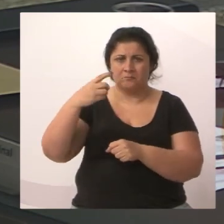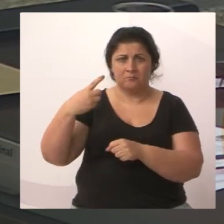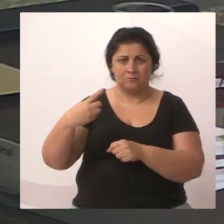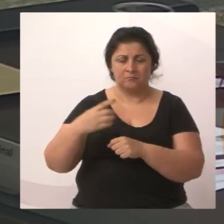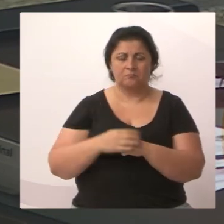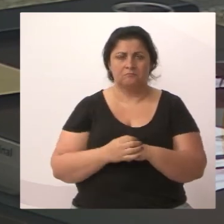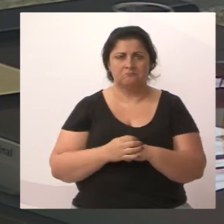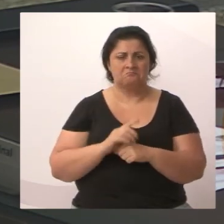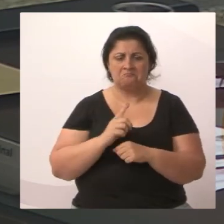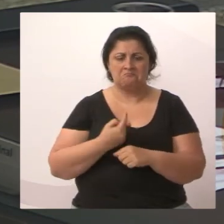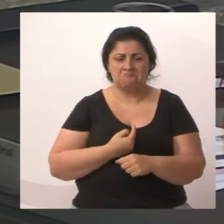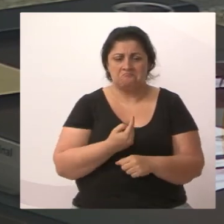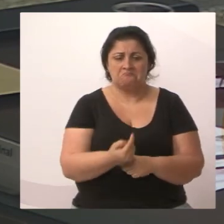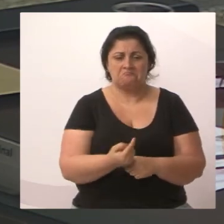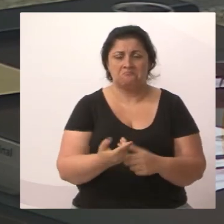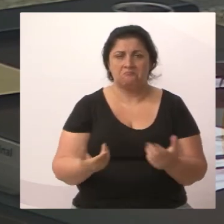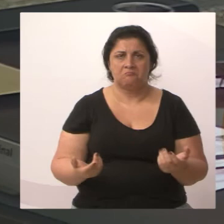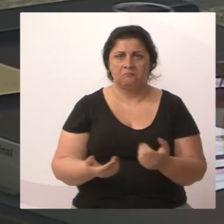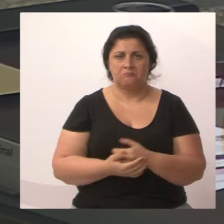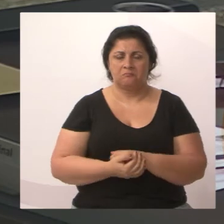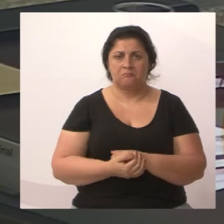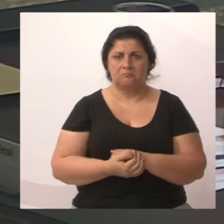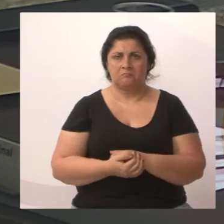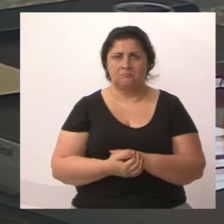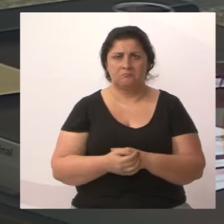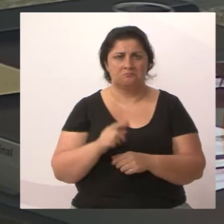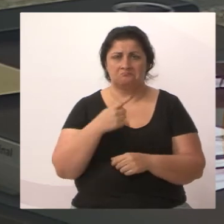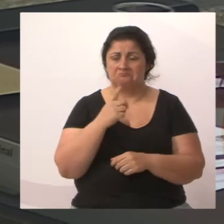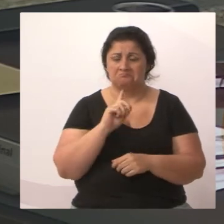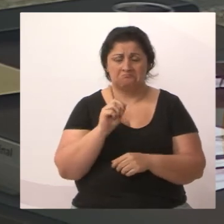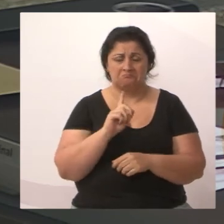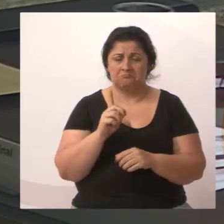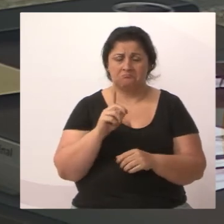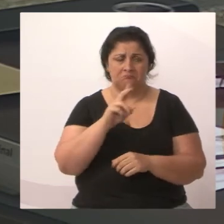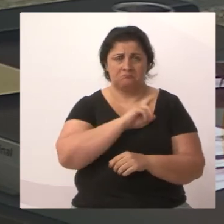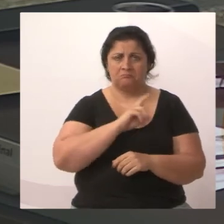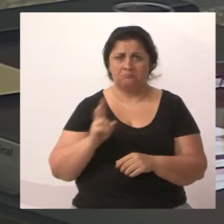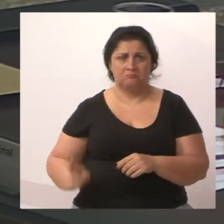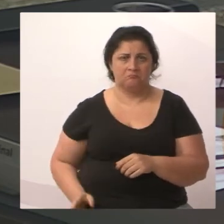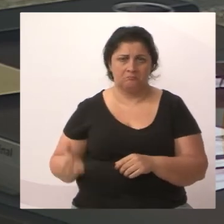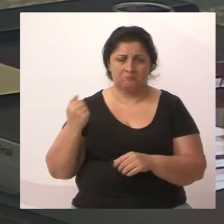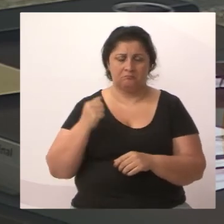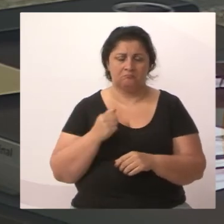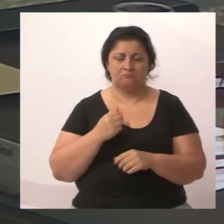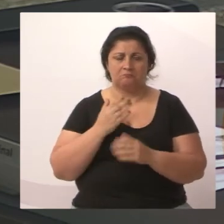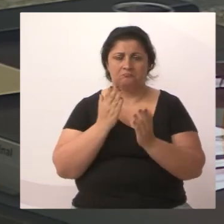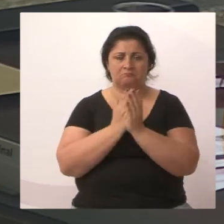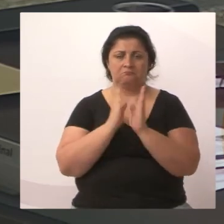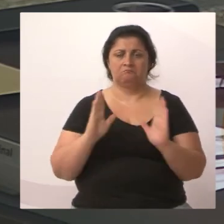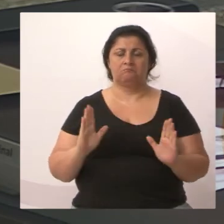e eu não estava aqui nessa casa, entendeu? Não era vereador, eu me abstenho do meu voto.